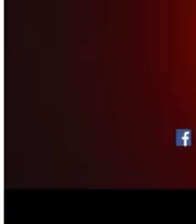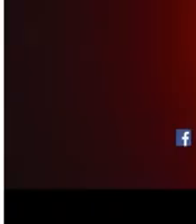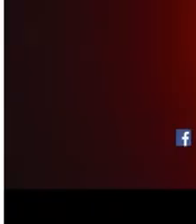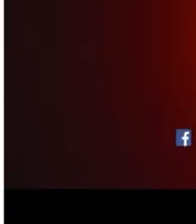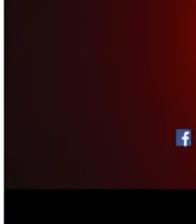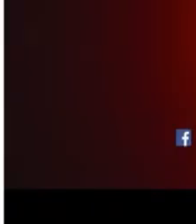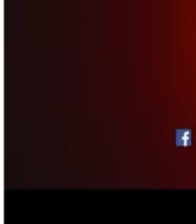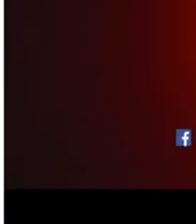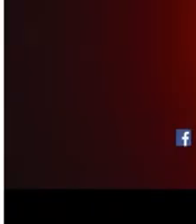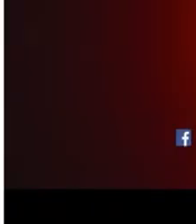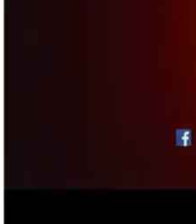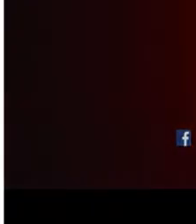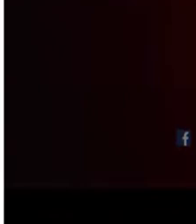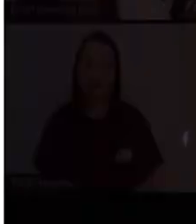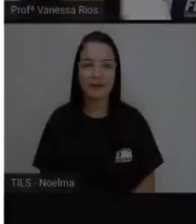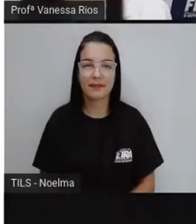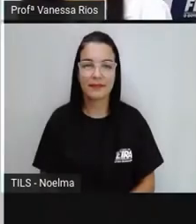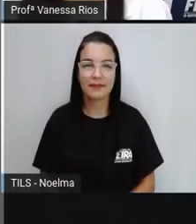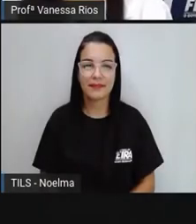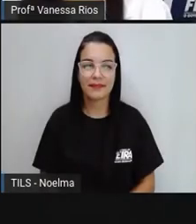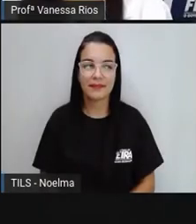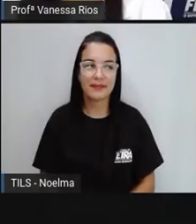direito. 28 de junho nos cinemas.